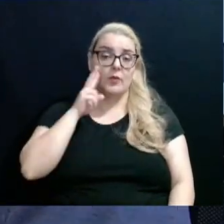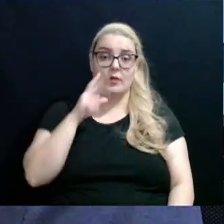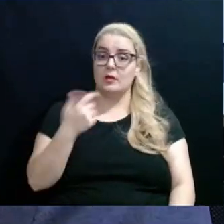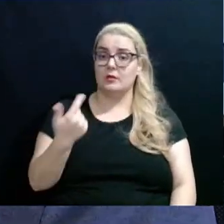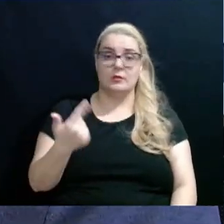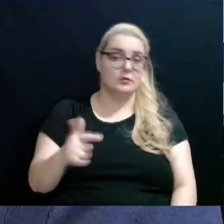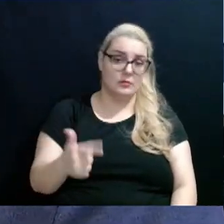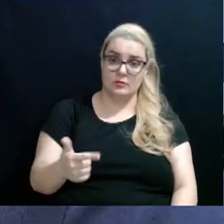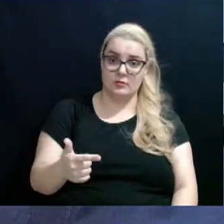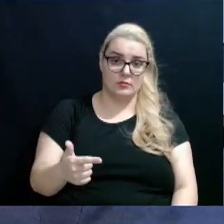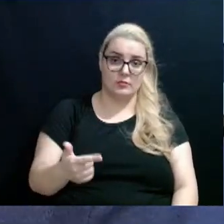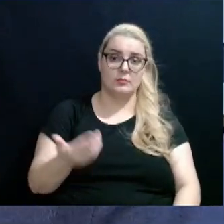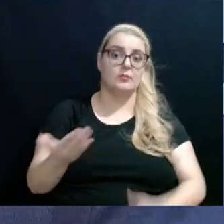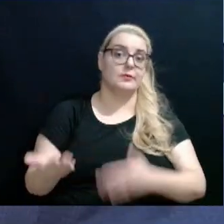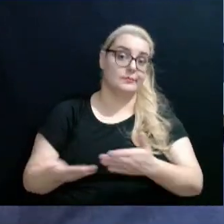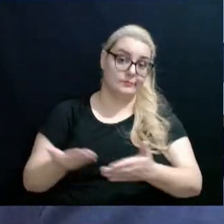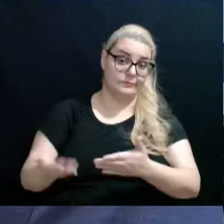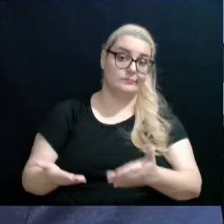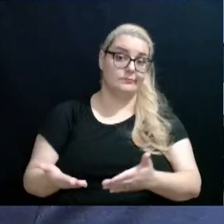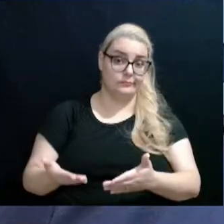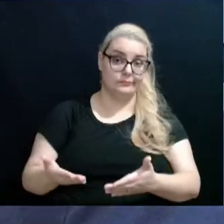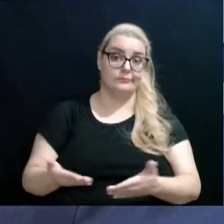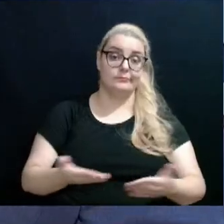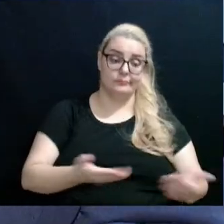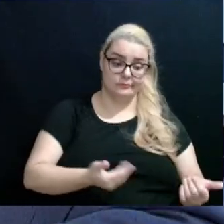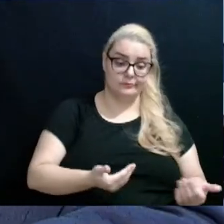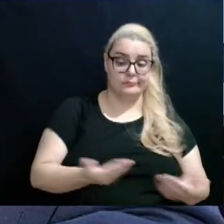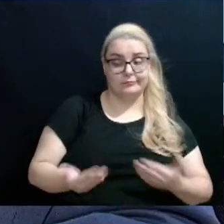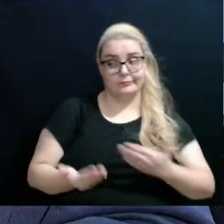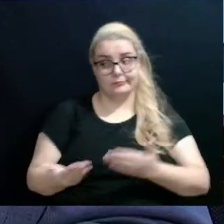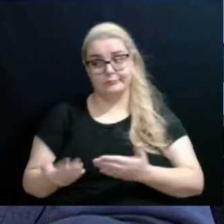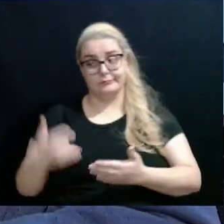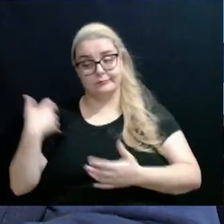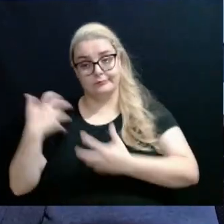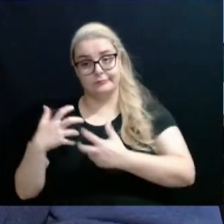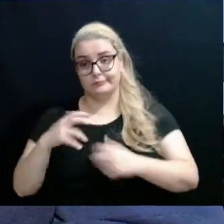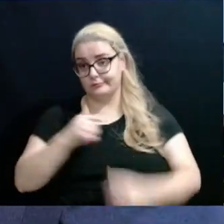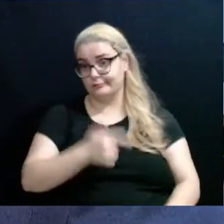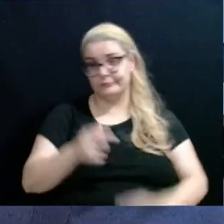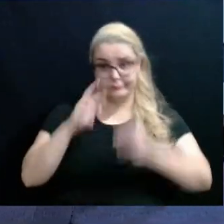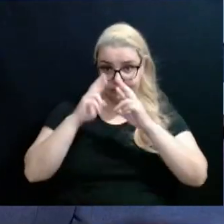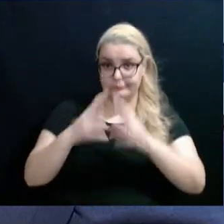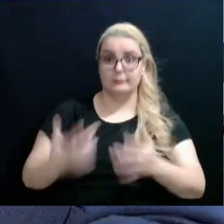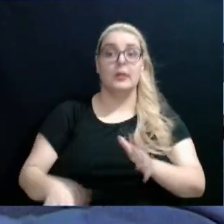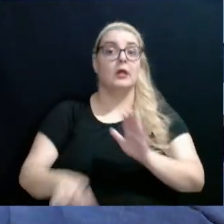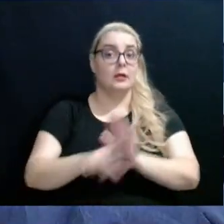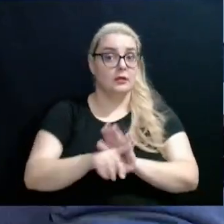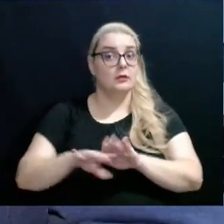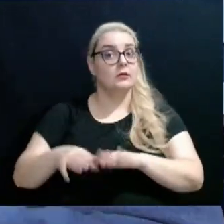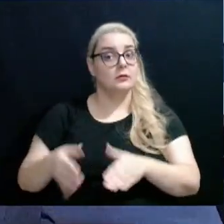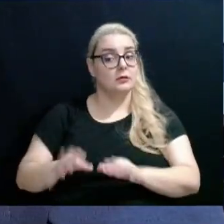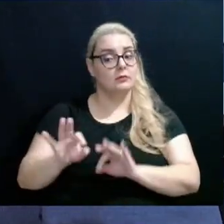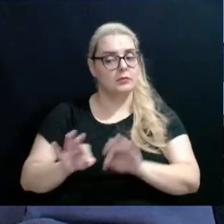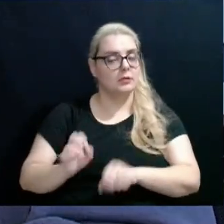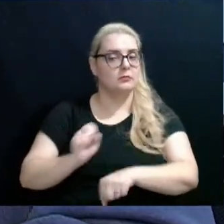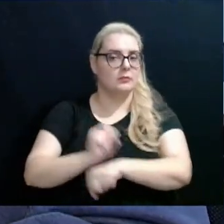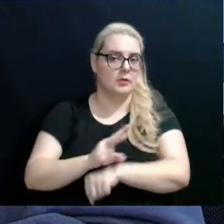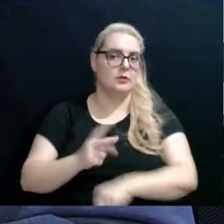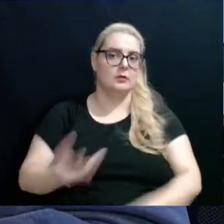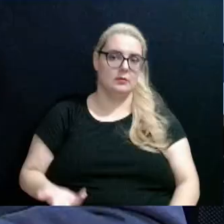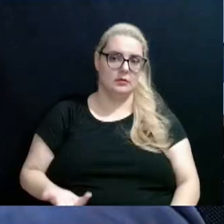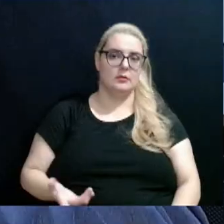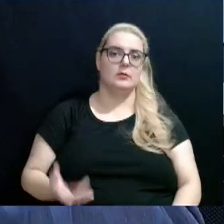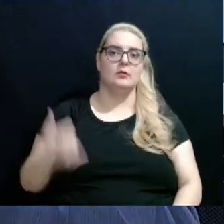aquele tratamento das pessoas mais jovens com os idosos. Então acho que tendo uma lei onde tem essa mesa reservada, o idoso vai ter, né,